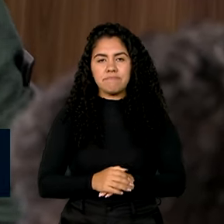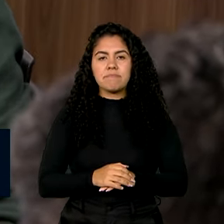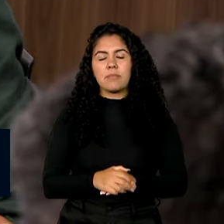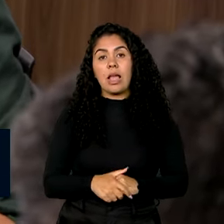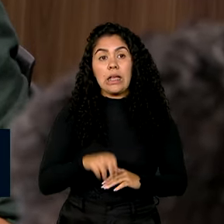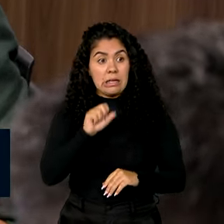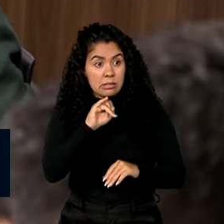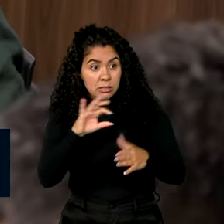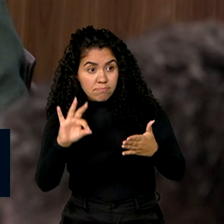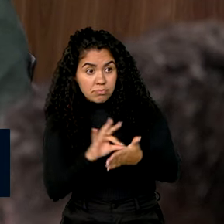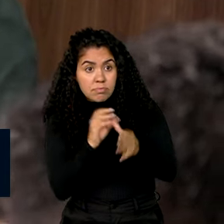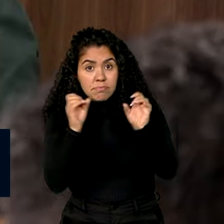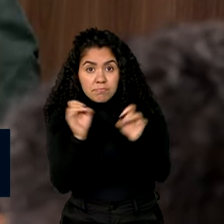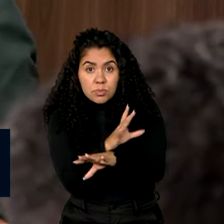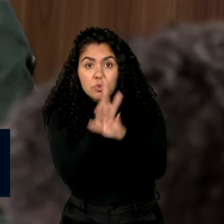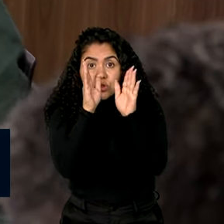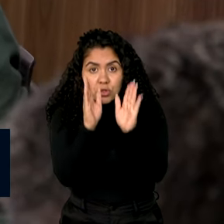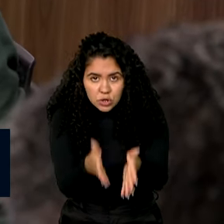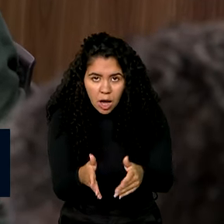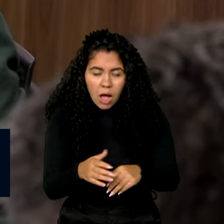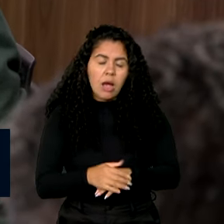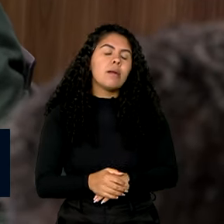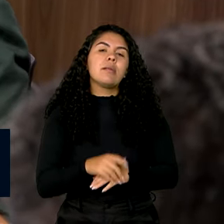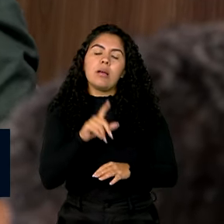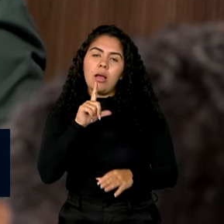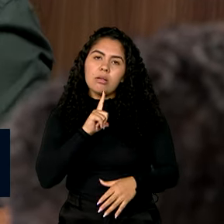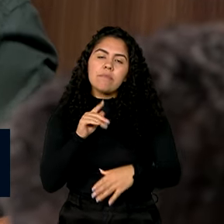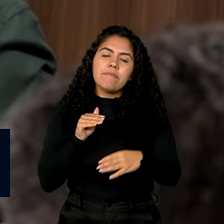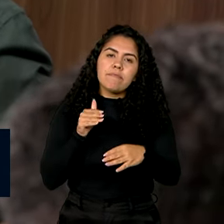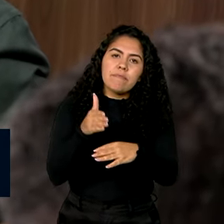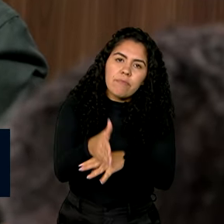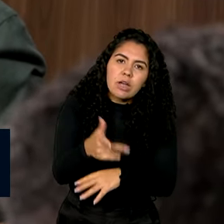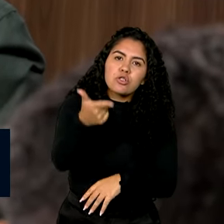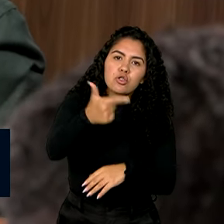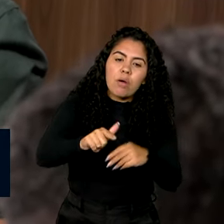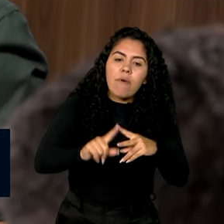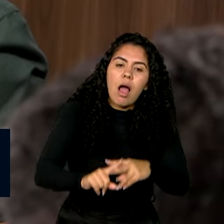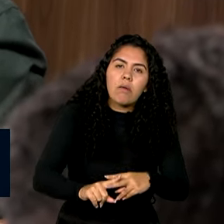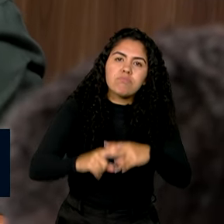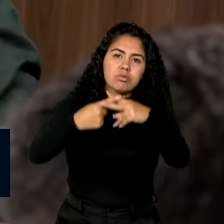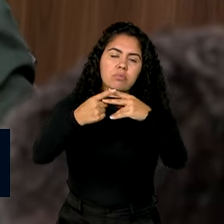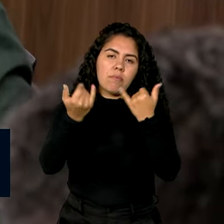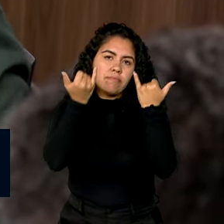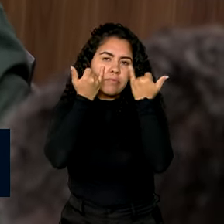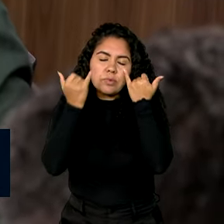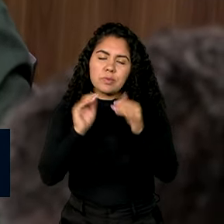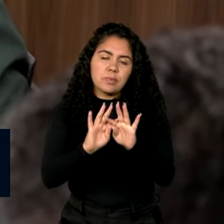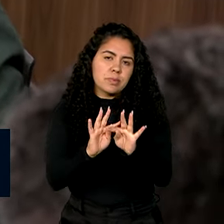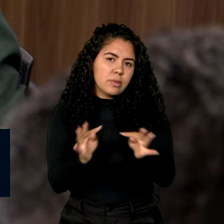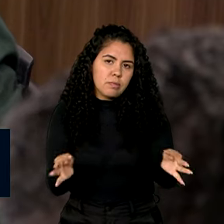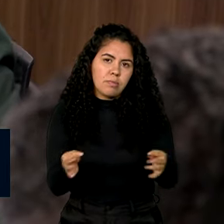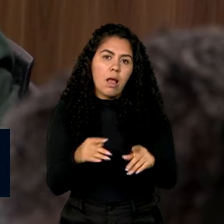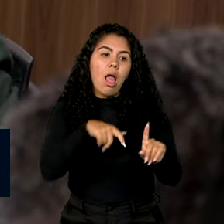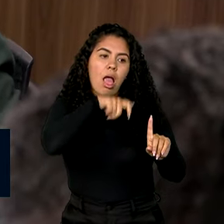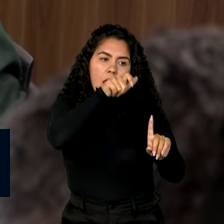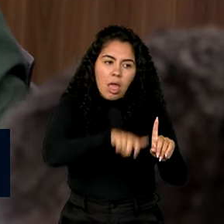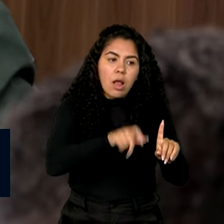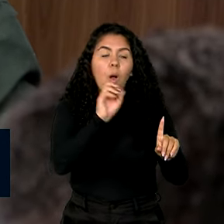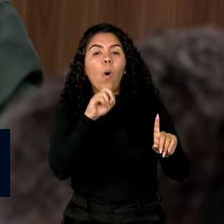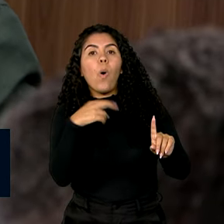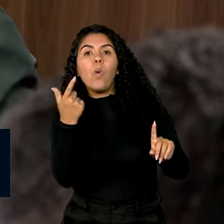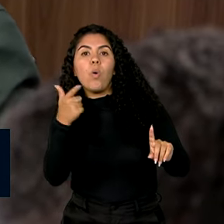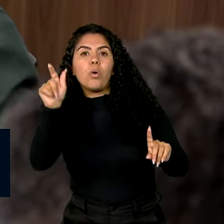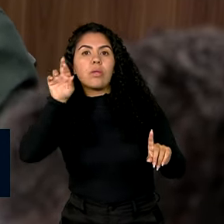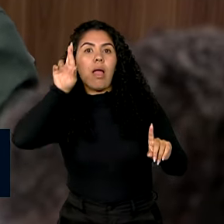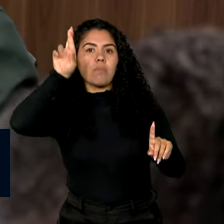ou no posto de atendimento do território onde ele mora e faz a atualização cadastral ele ou seu responsável porque